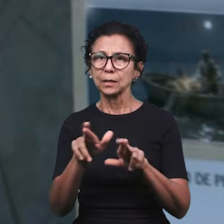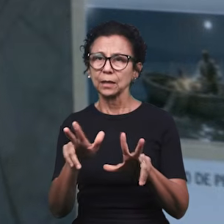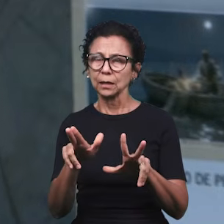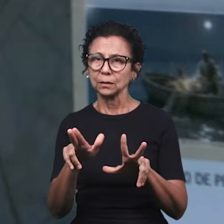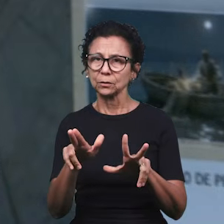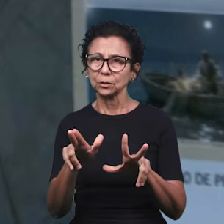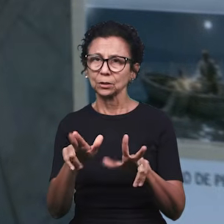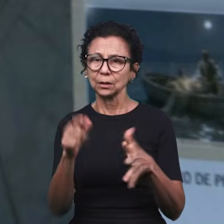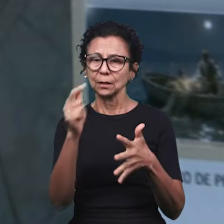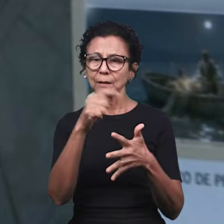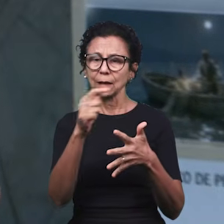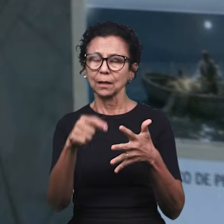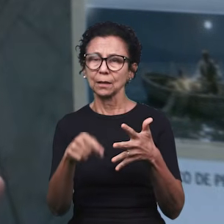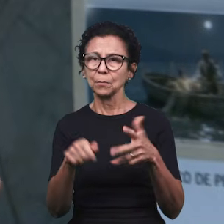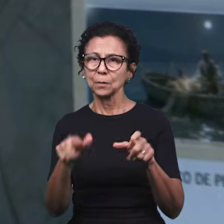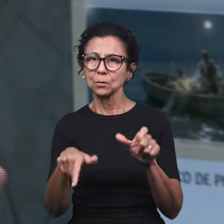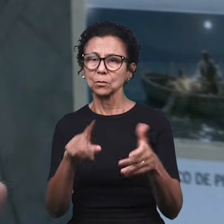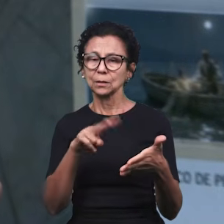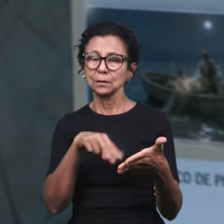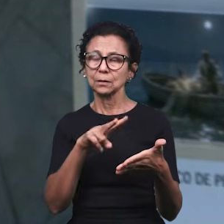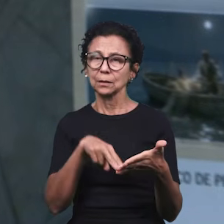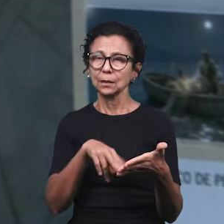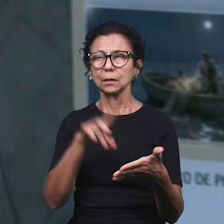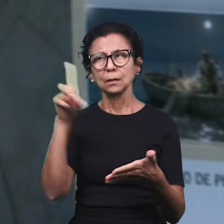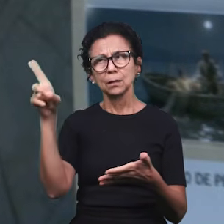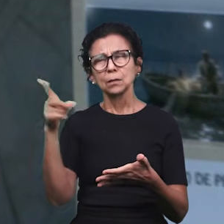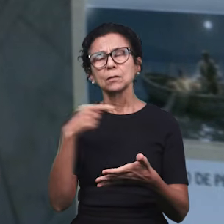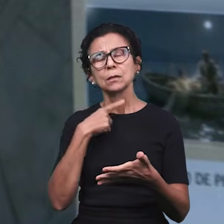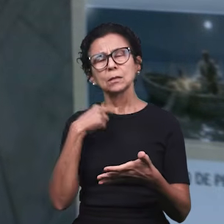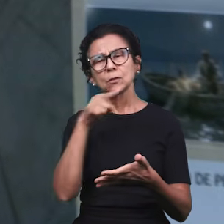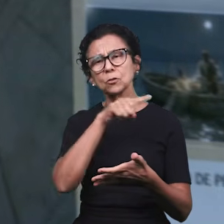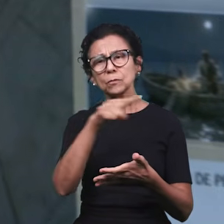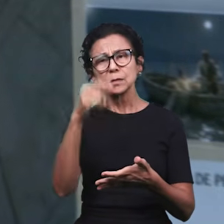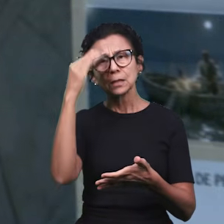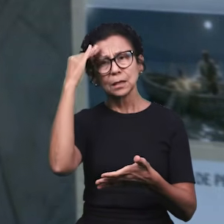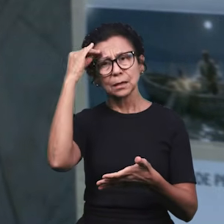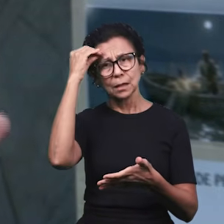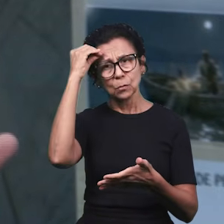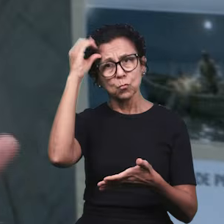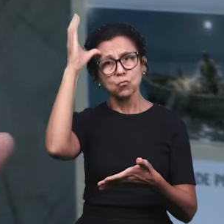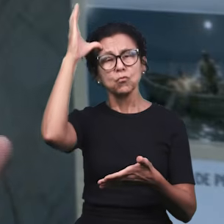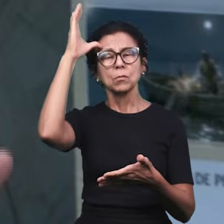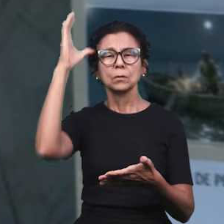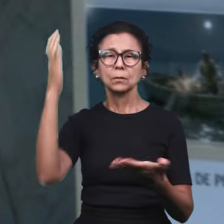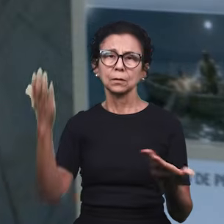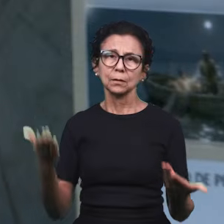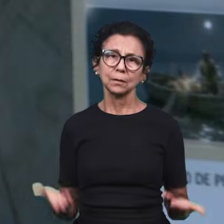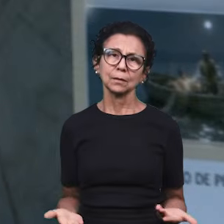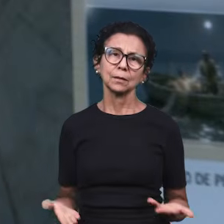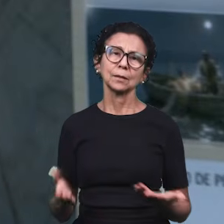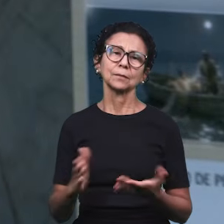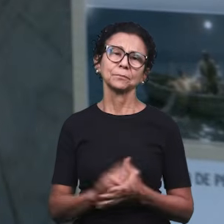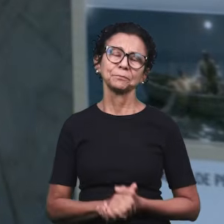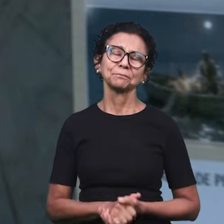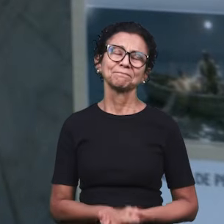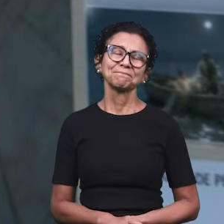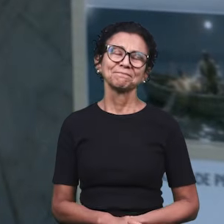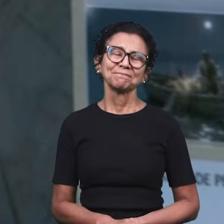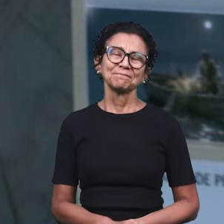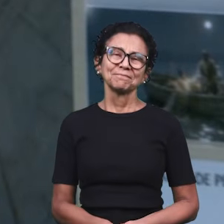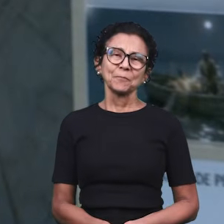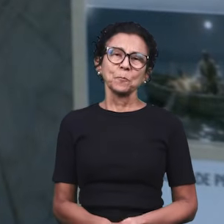quer dar mais entendimento da sua palavra a cada um que vai fazer uso dela na sua vida, não